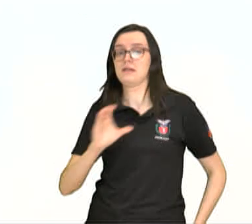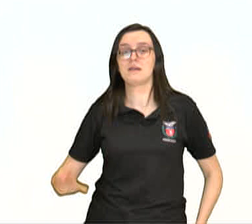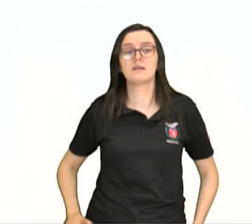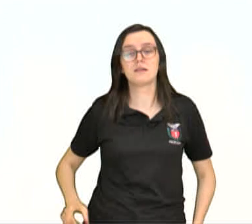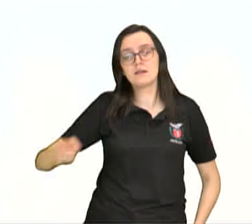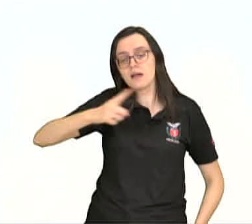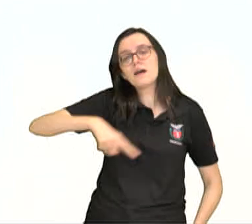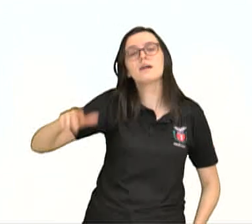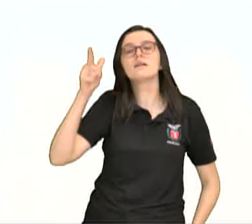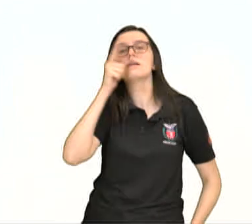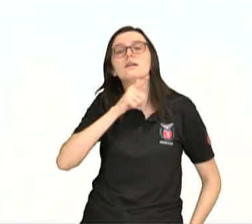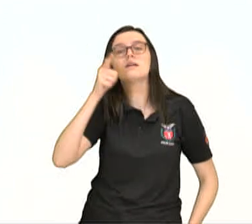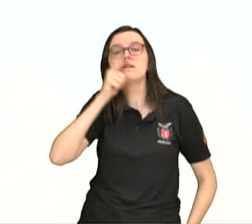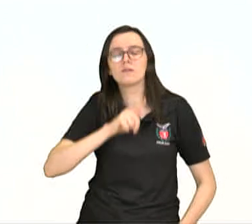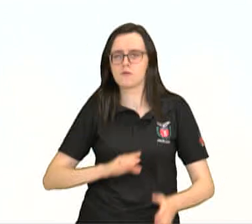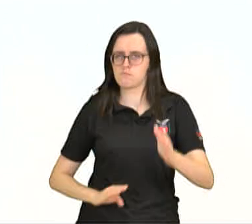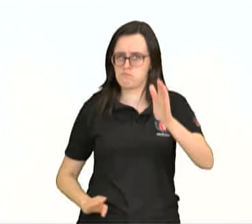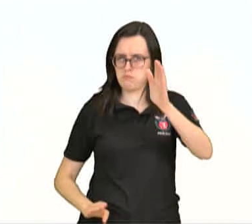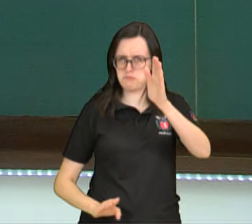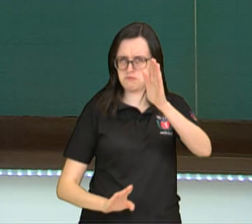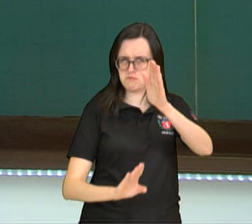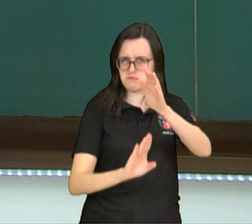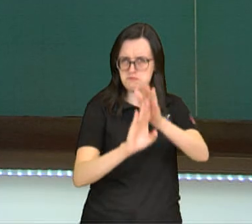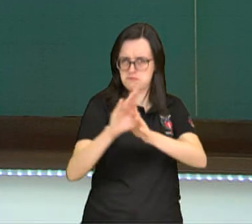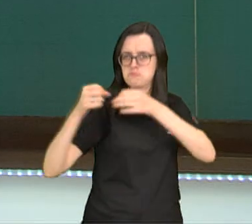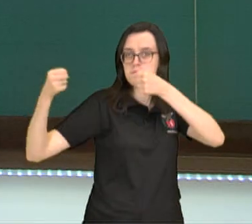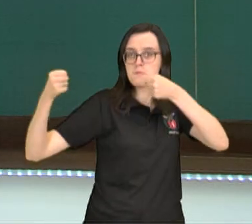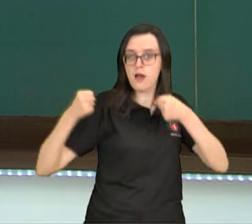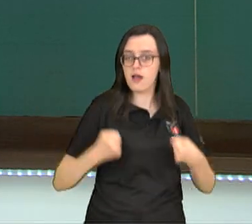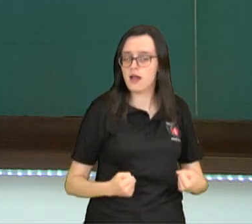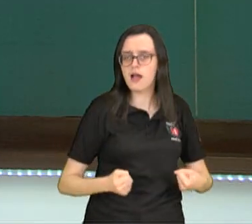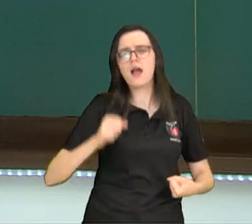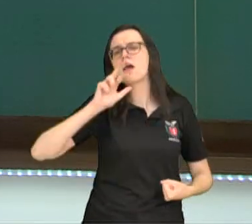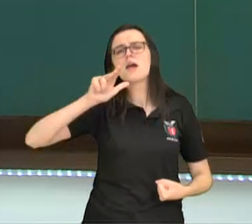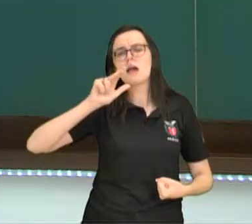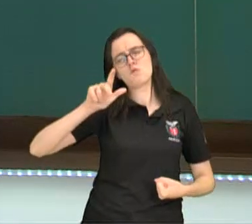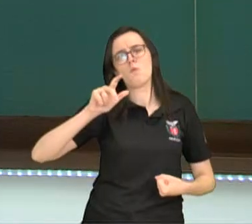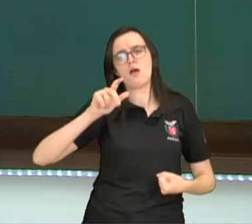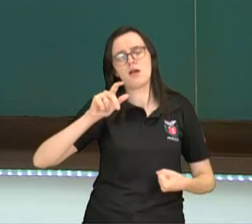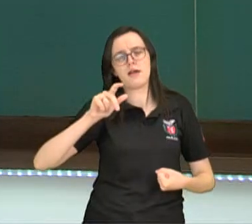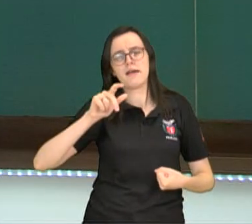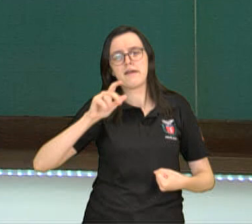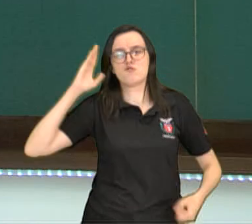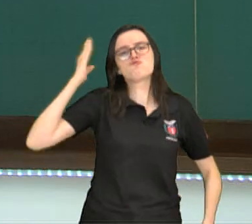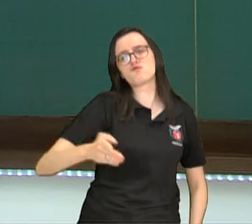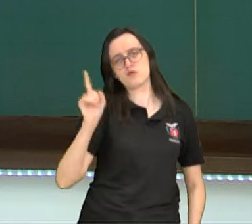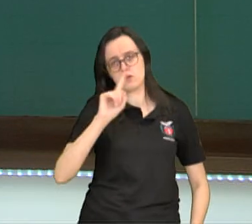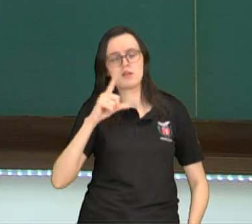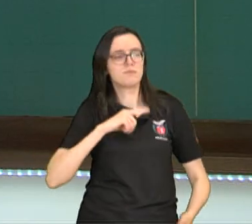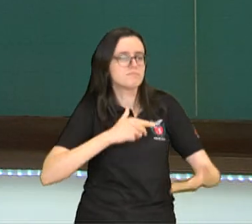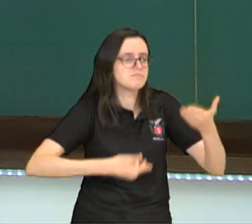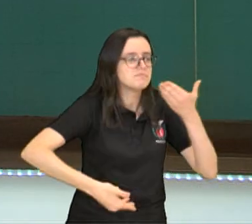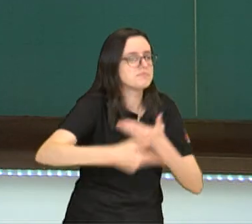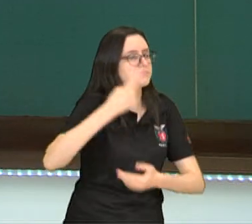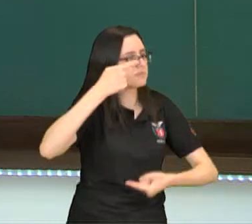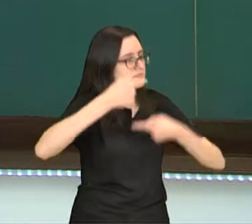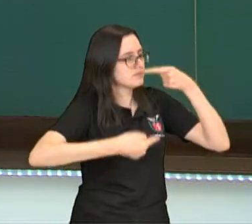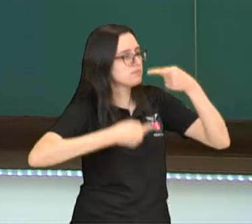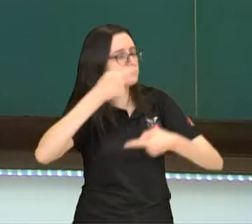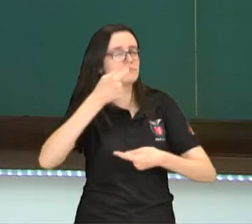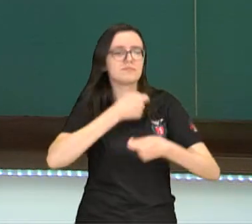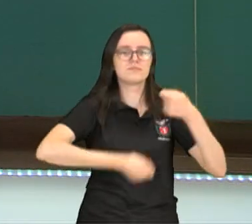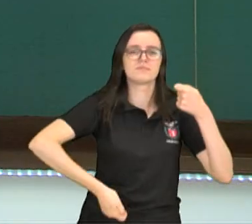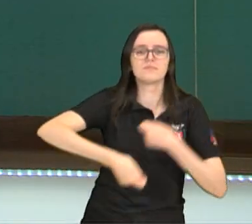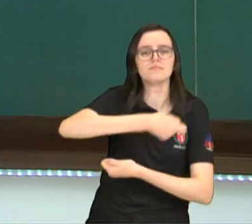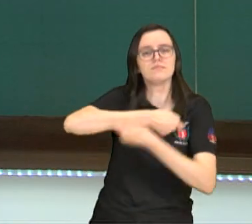eles conseguem ascender ao poder. Eles vão ascender ao poder após muitas relações, né? Tanto relações políticas, relação